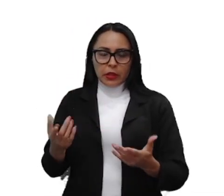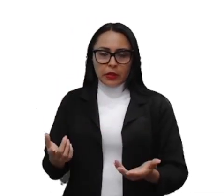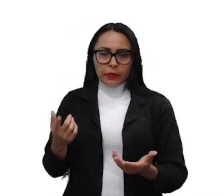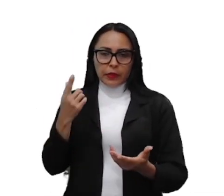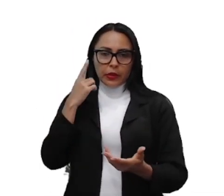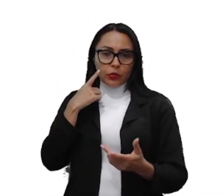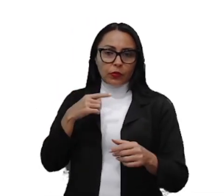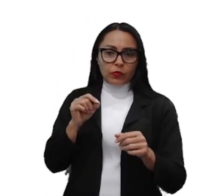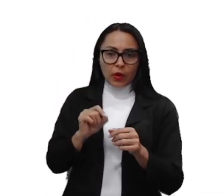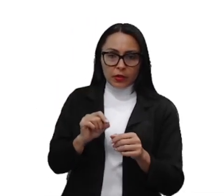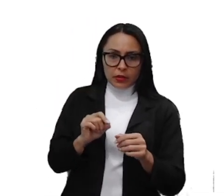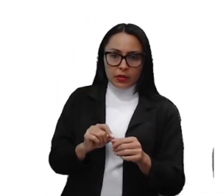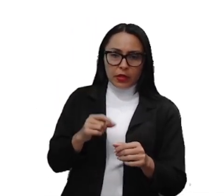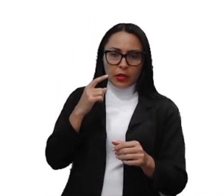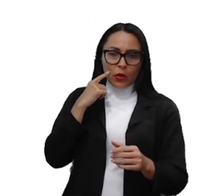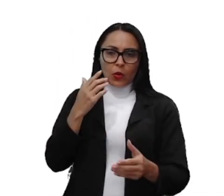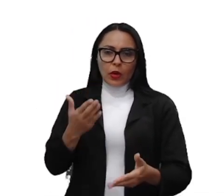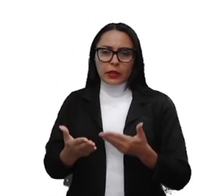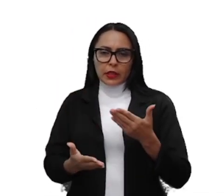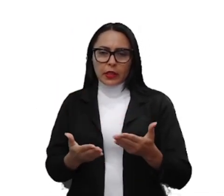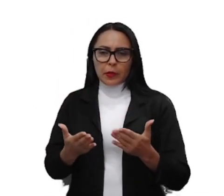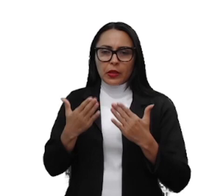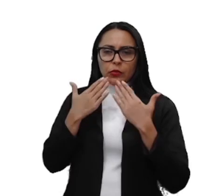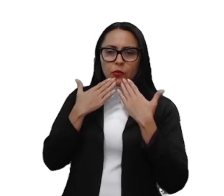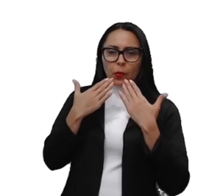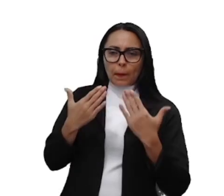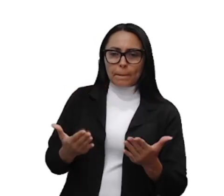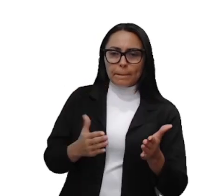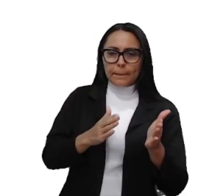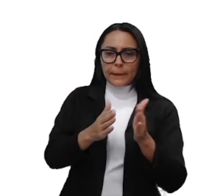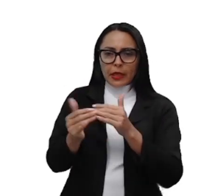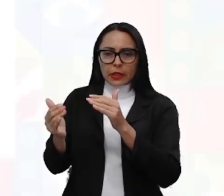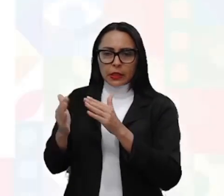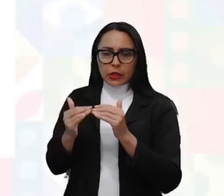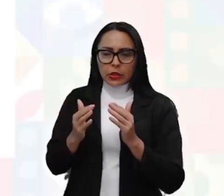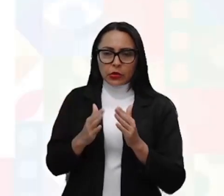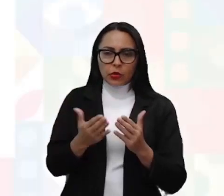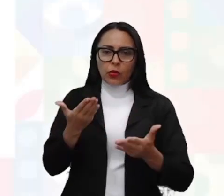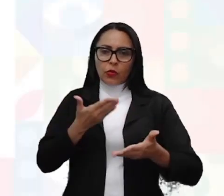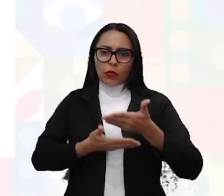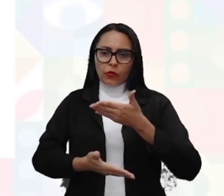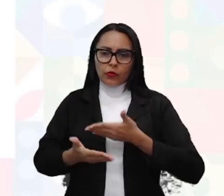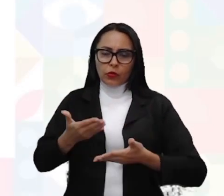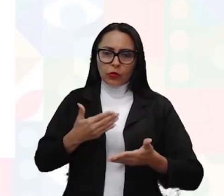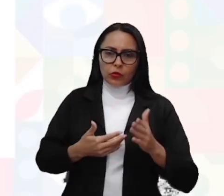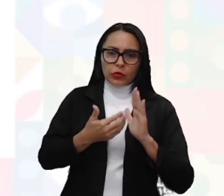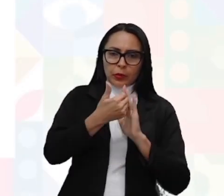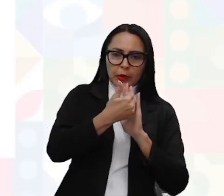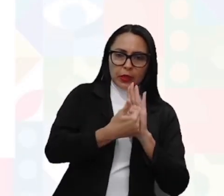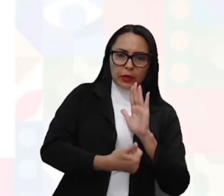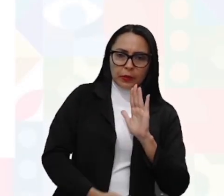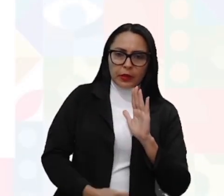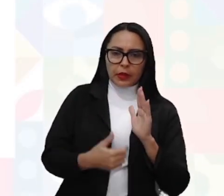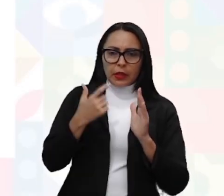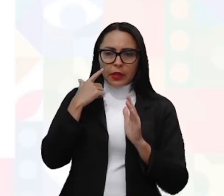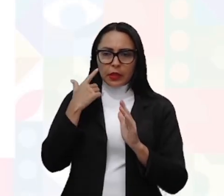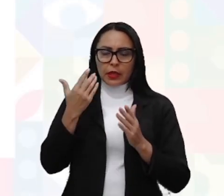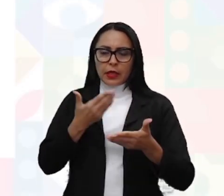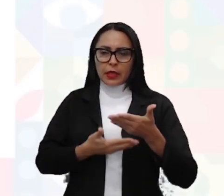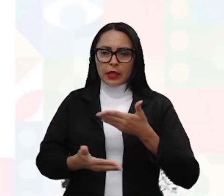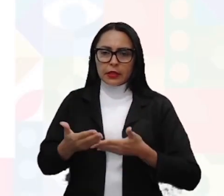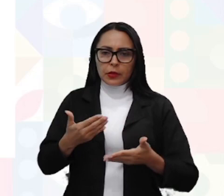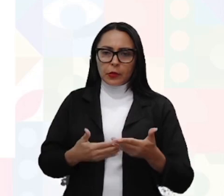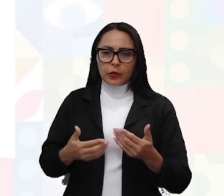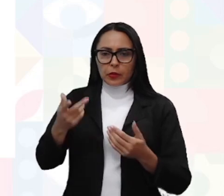da demanda, o atendimento dos pedidos, a gestão do fluxo de manufatura, a gestão do relacionamento